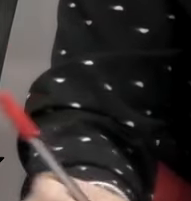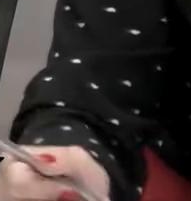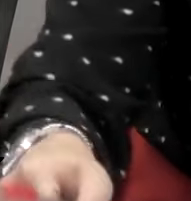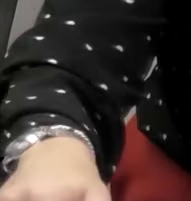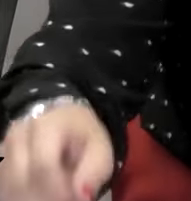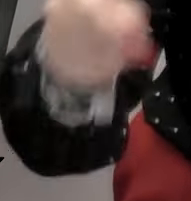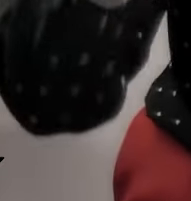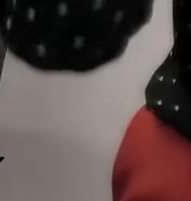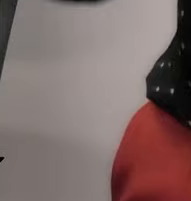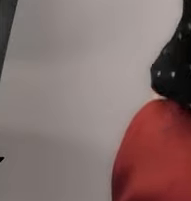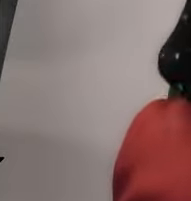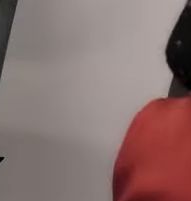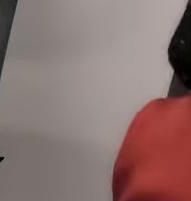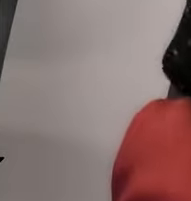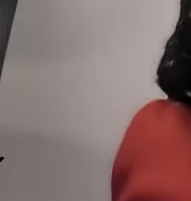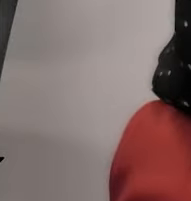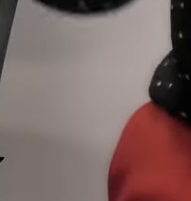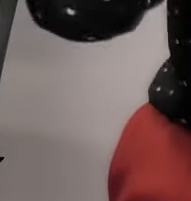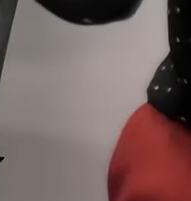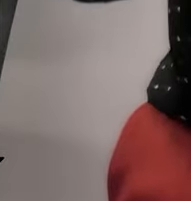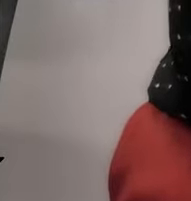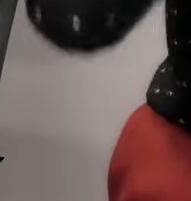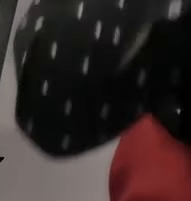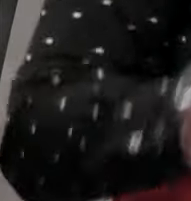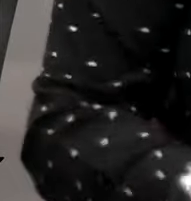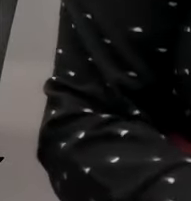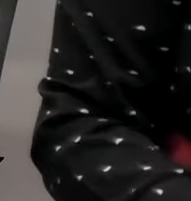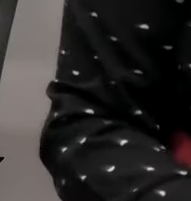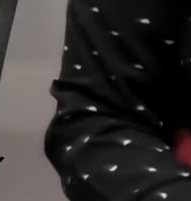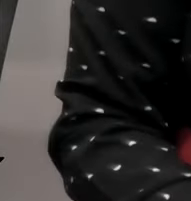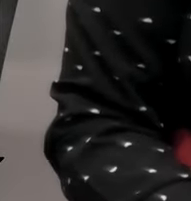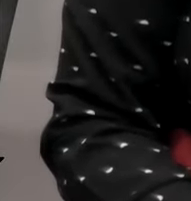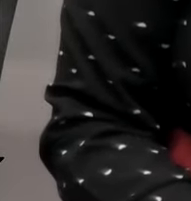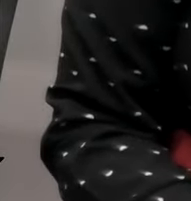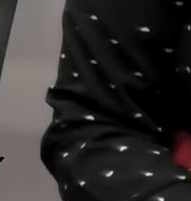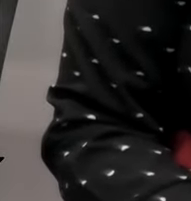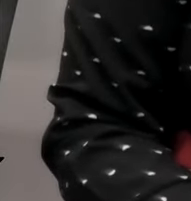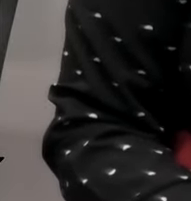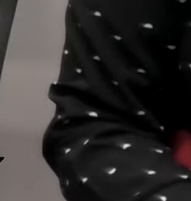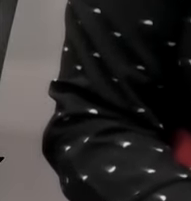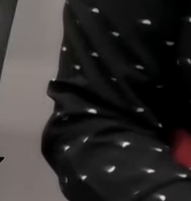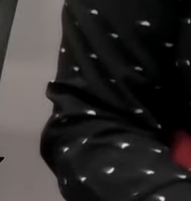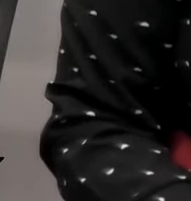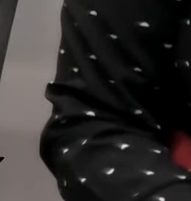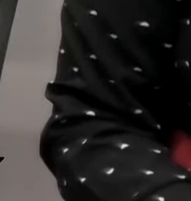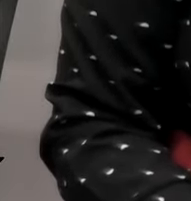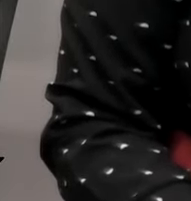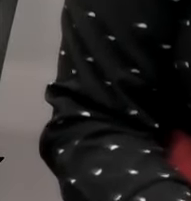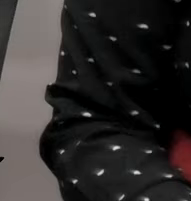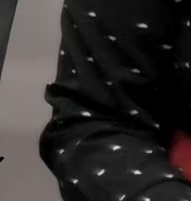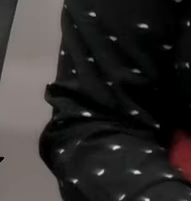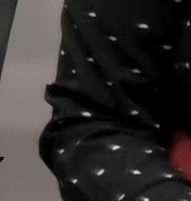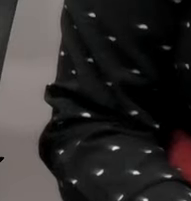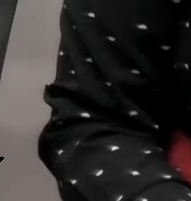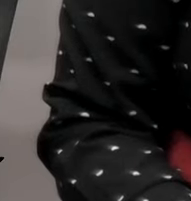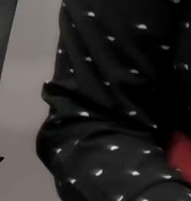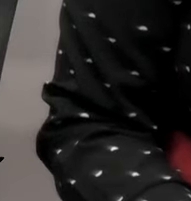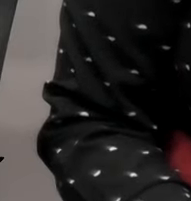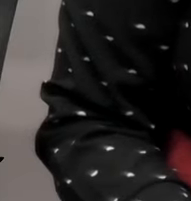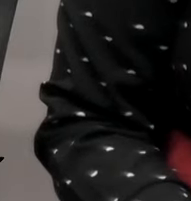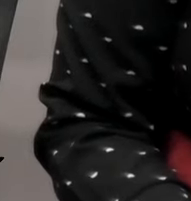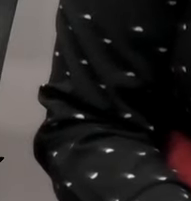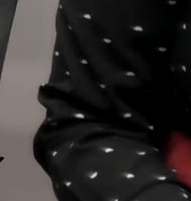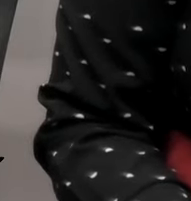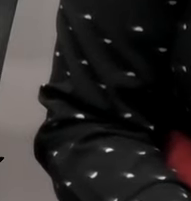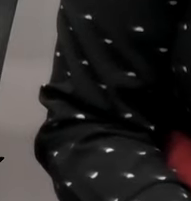sendo modificado digitalmente ou não. Assim, que tipo de órgão governamental vai ficar... Vai ter um censor que